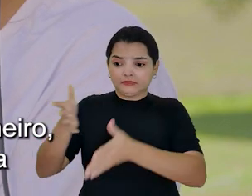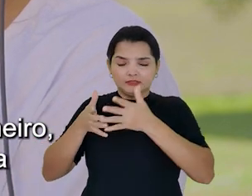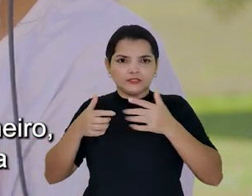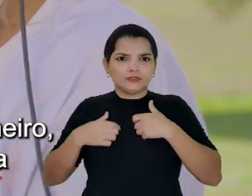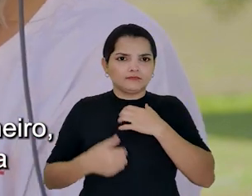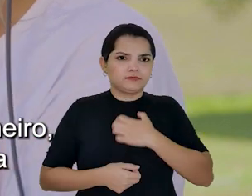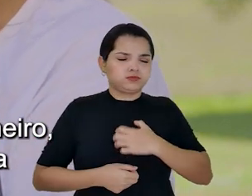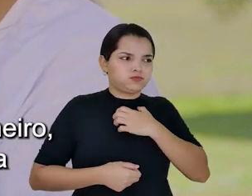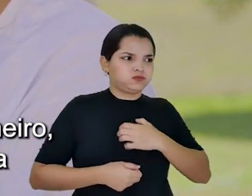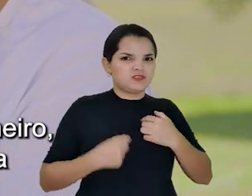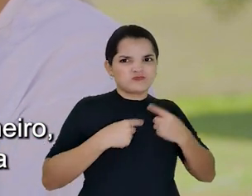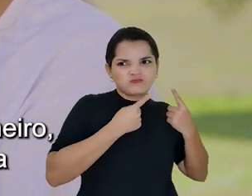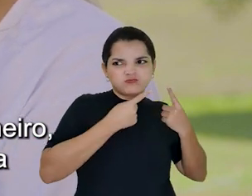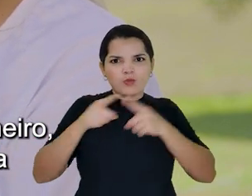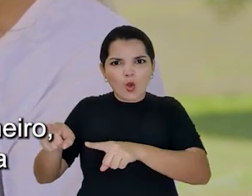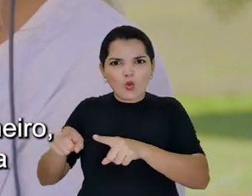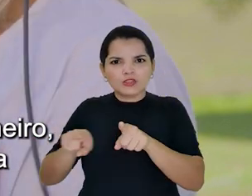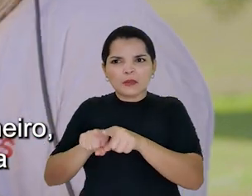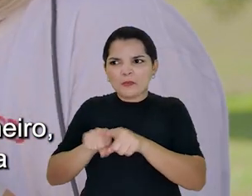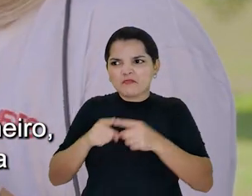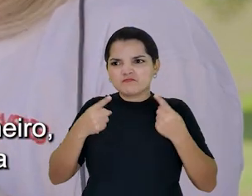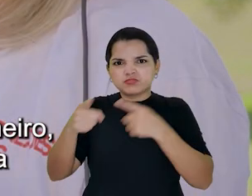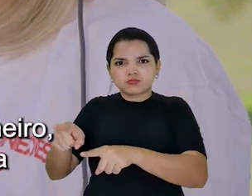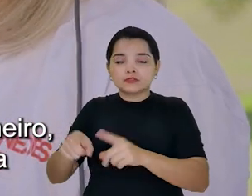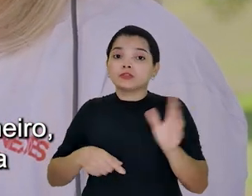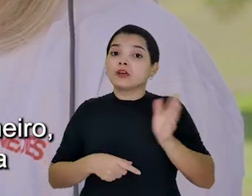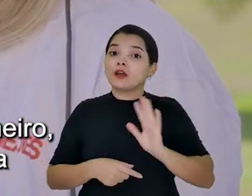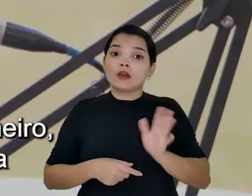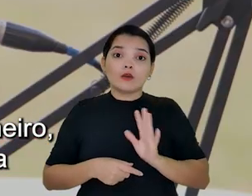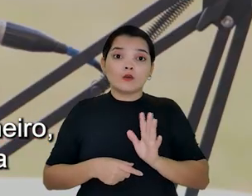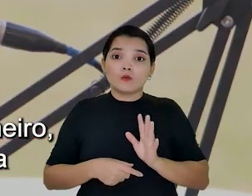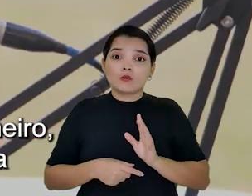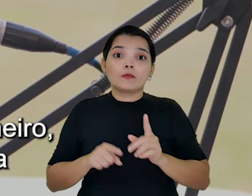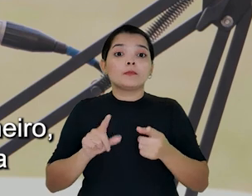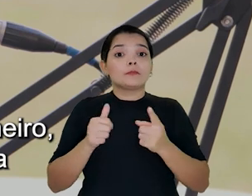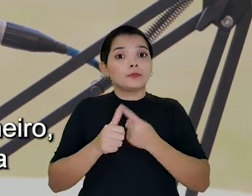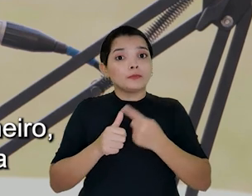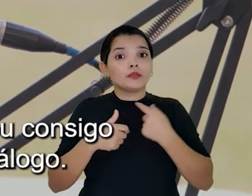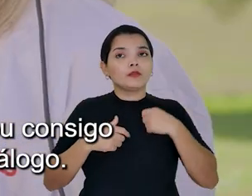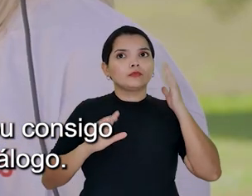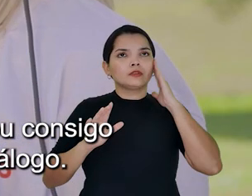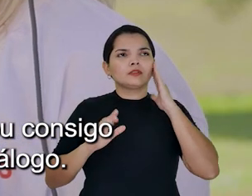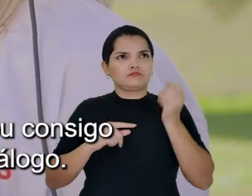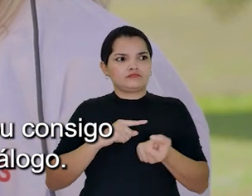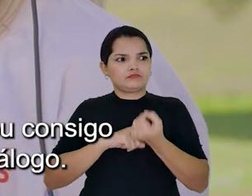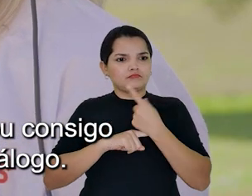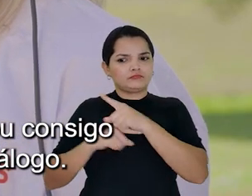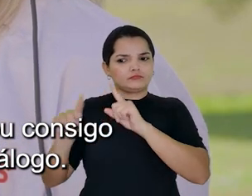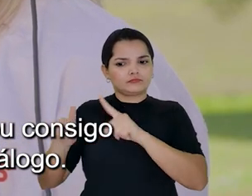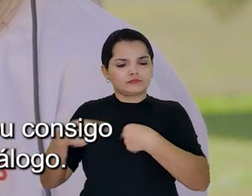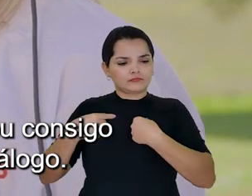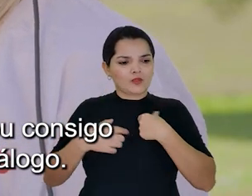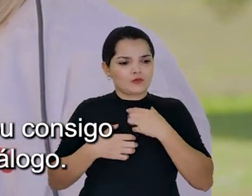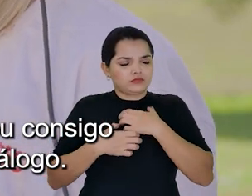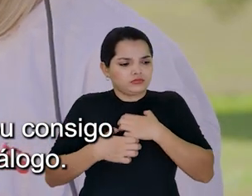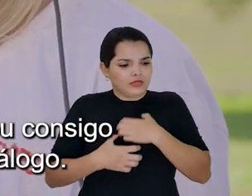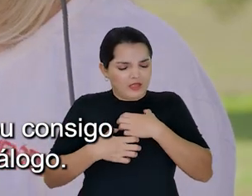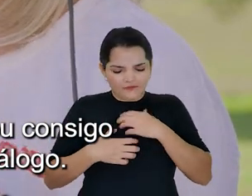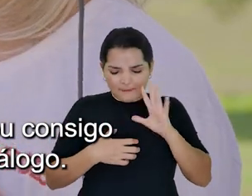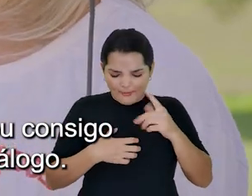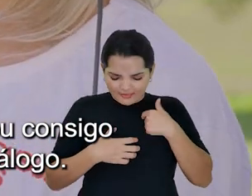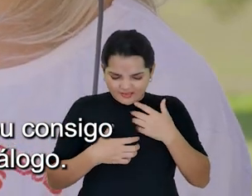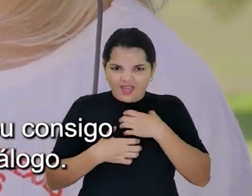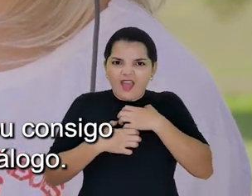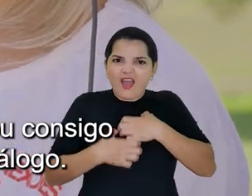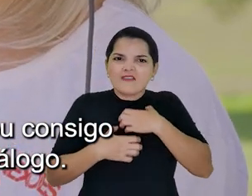voltar para você contraatacar você eu preciso primeiro é entender que que essa raiva tá trazendo para mim que que ela tá me dizendo E quando eu